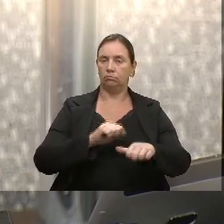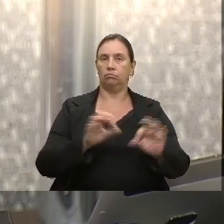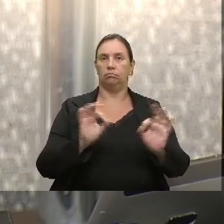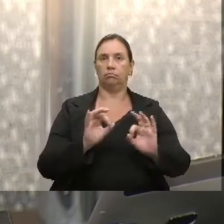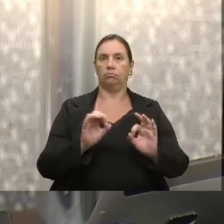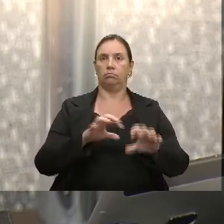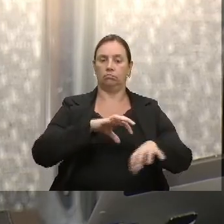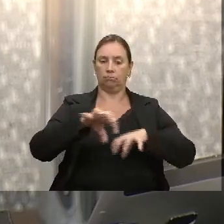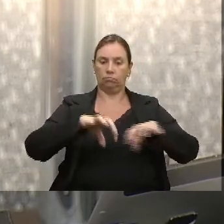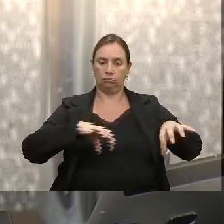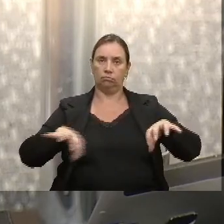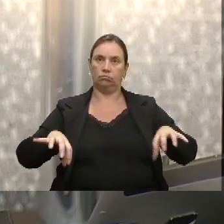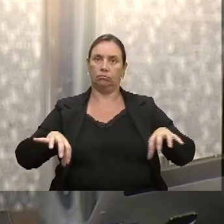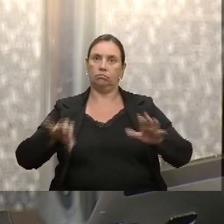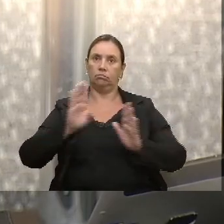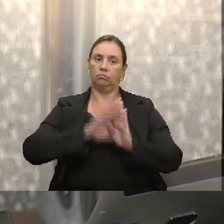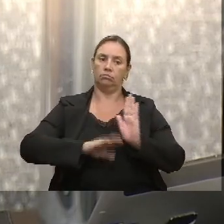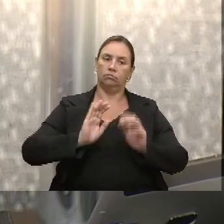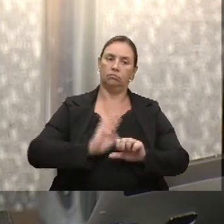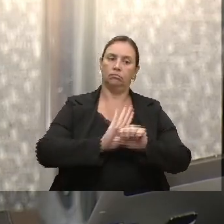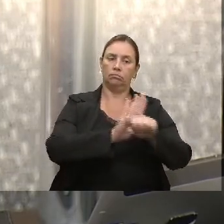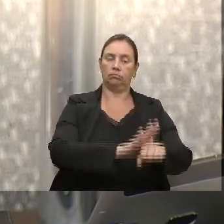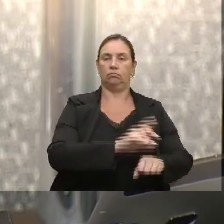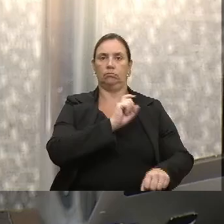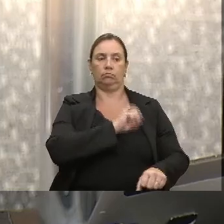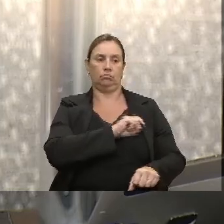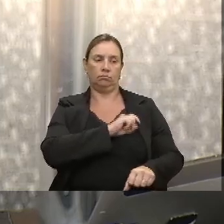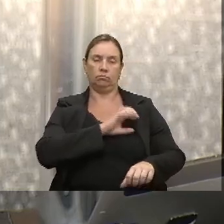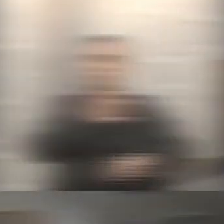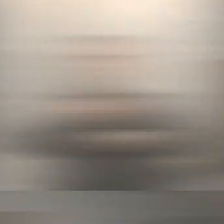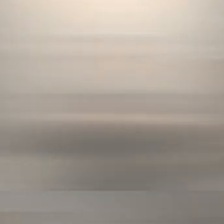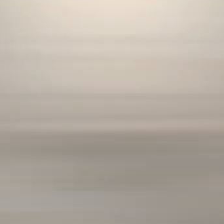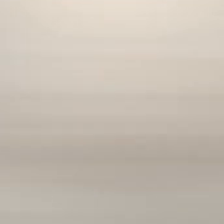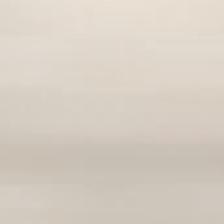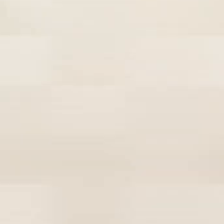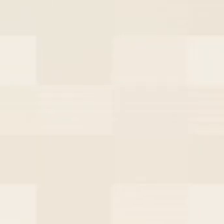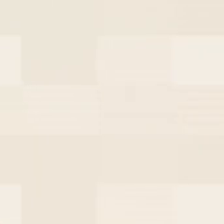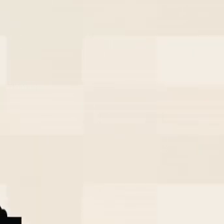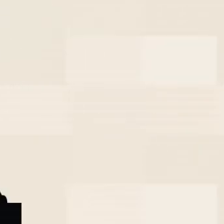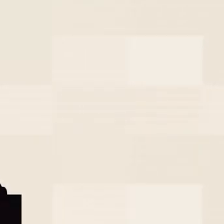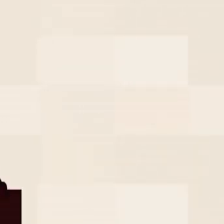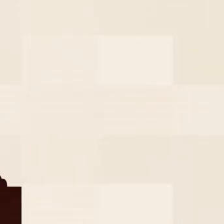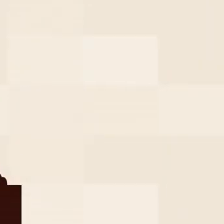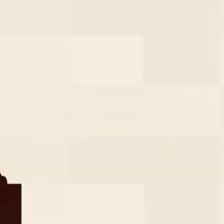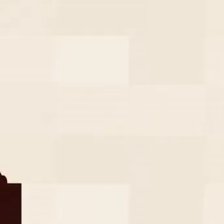setores, os incentivos fiscais de diversos setores da economia gaúcha.